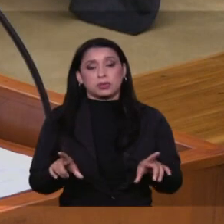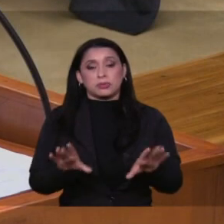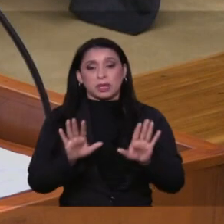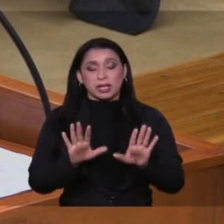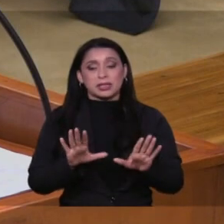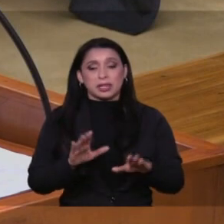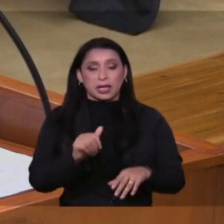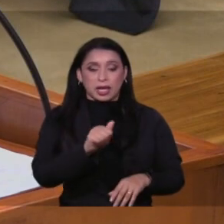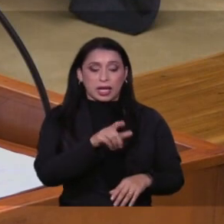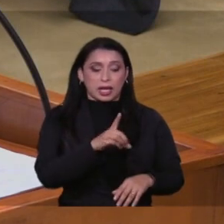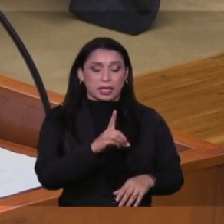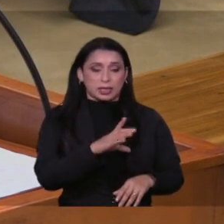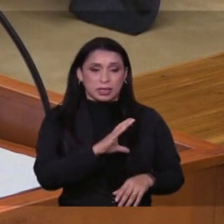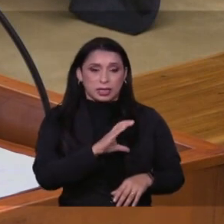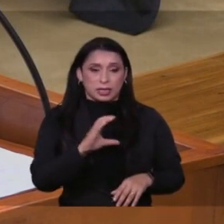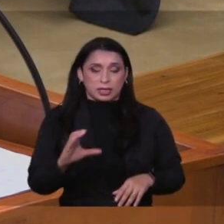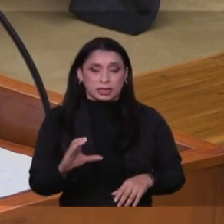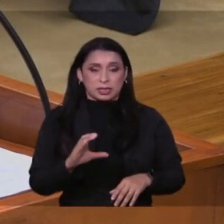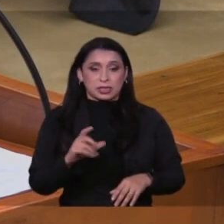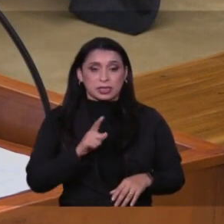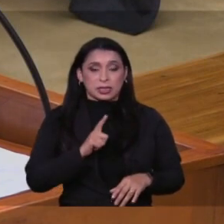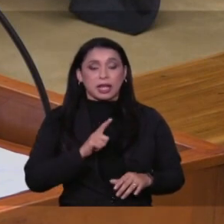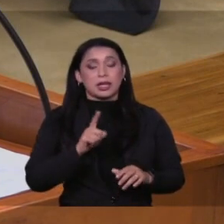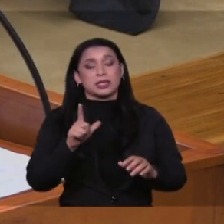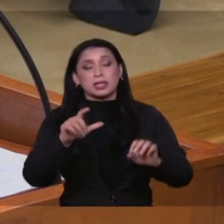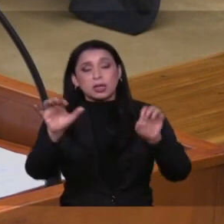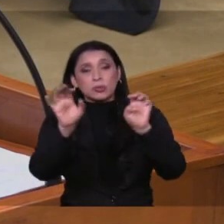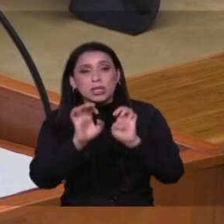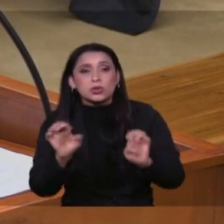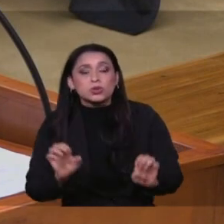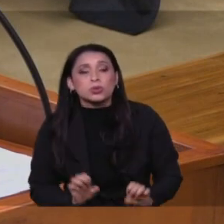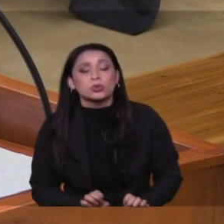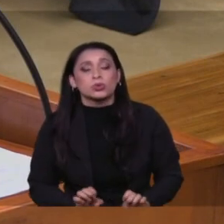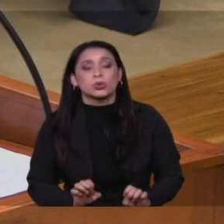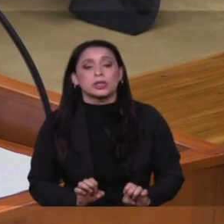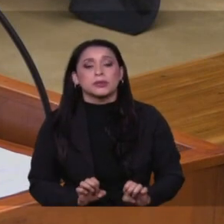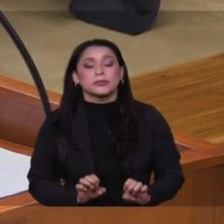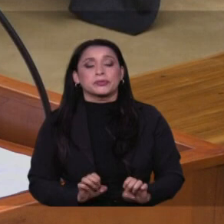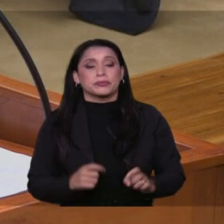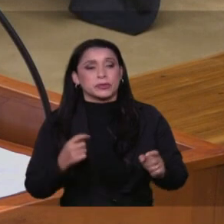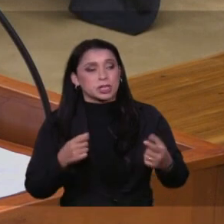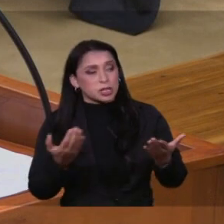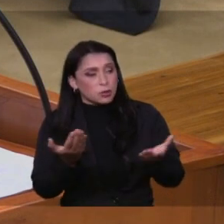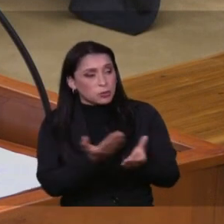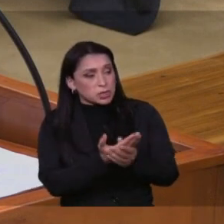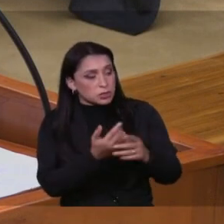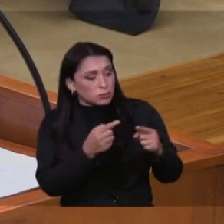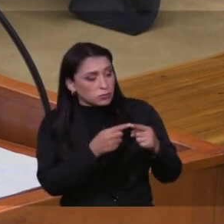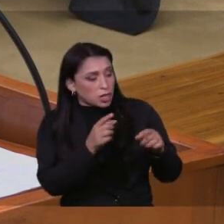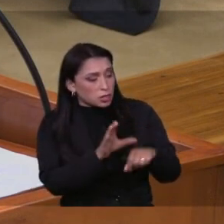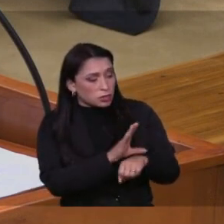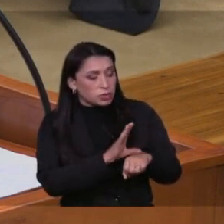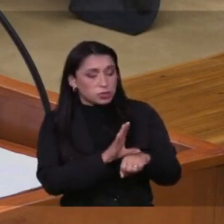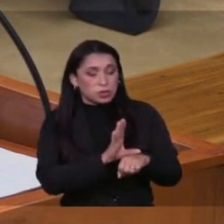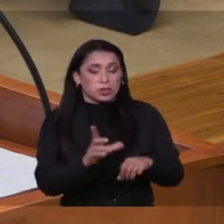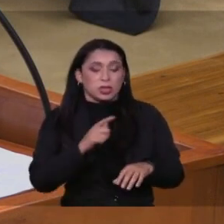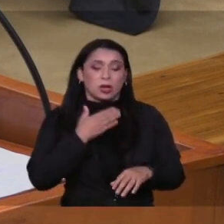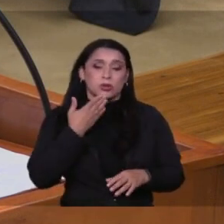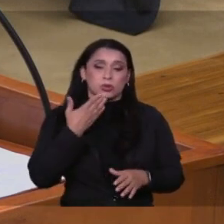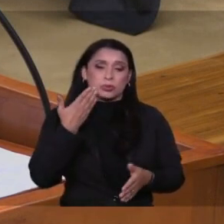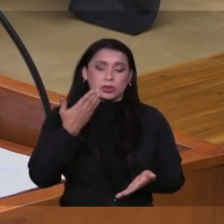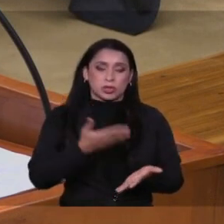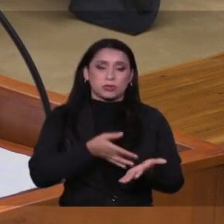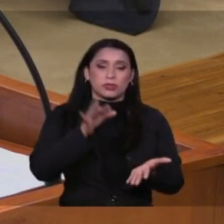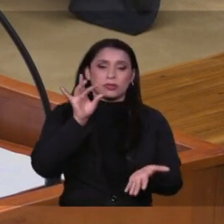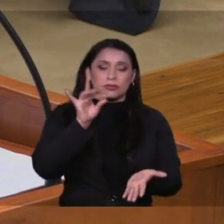ação concentrada de constitucionalidade estrutural. Assim, mesmo que o pedido tenha sido eminentemente